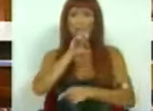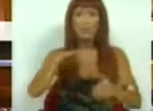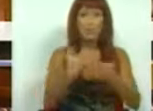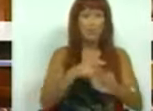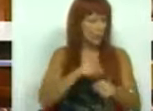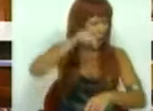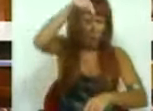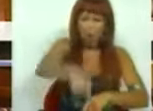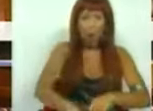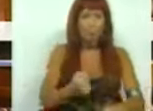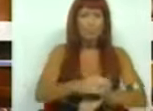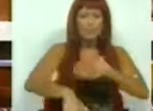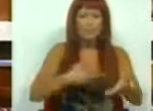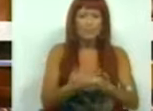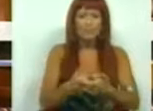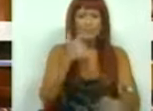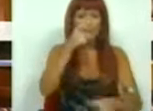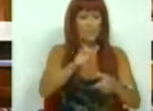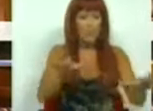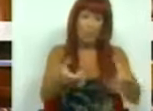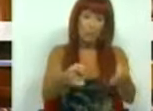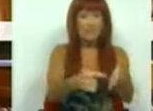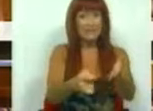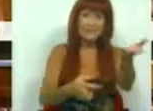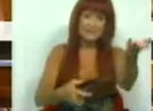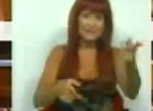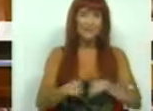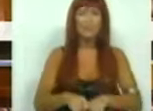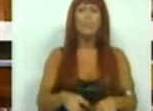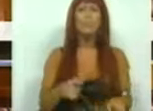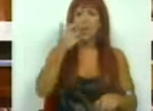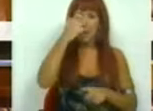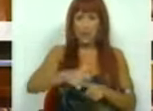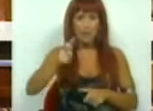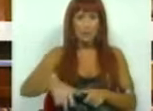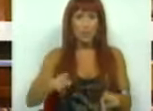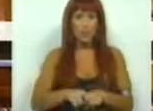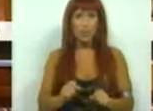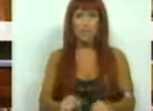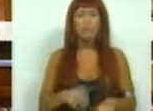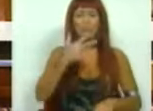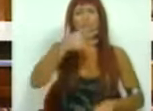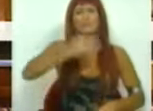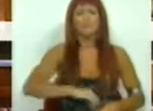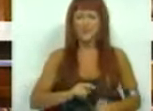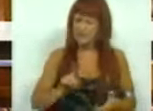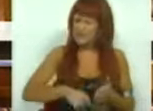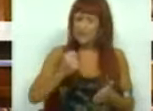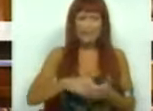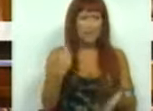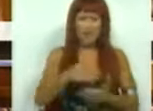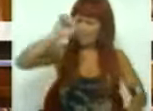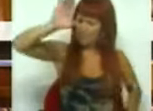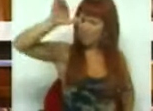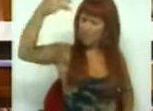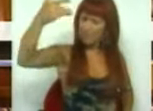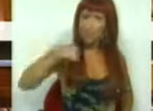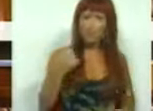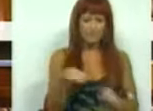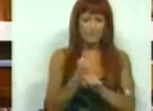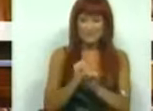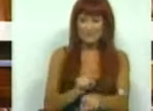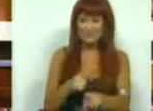resposta imediata e eficaz ao que a comunidade precisa. Com a pessoa na sua plenitude e sempre colocada em primeiro lugar